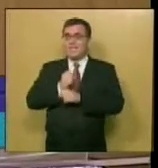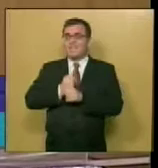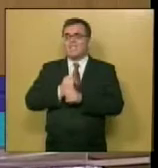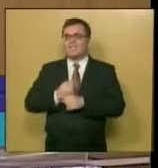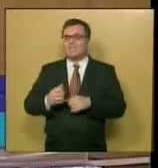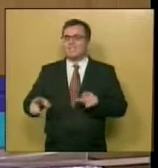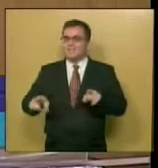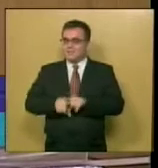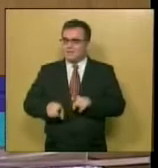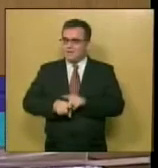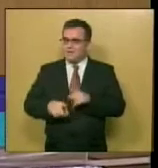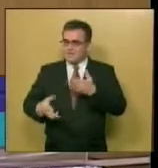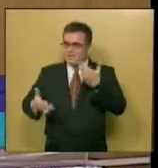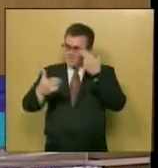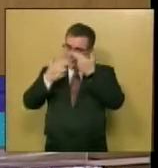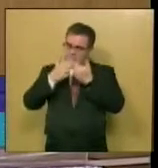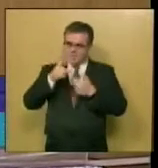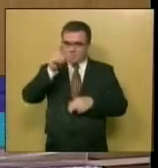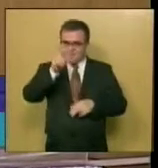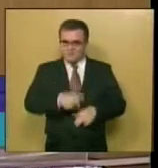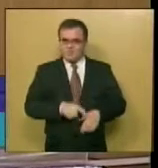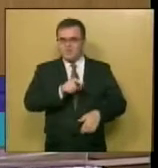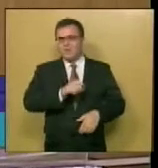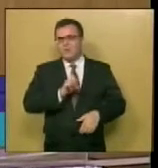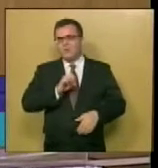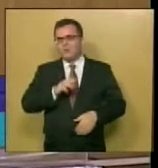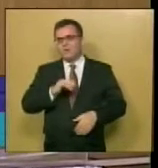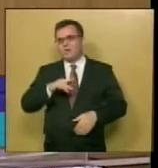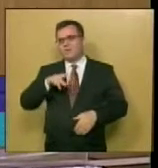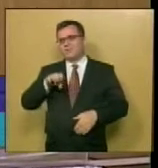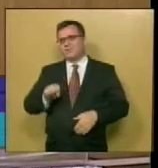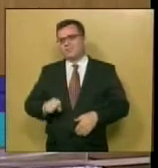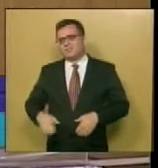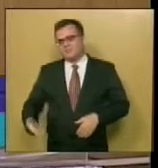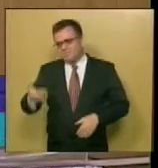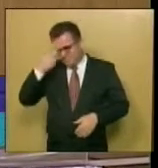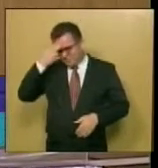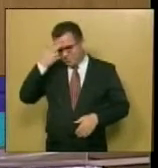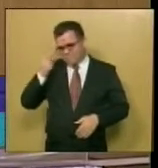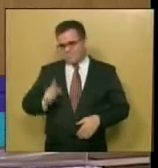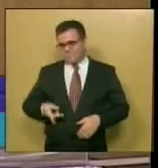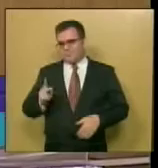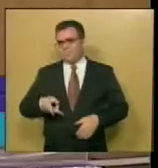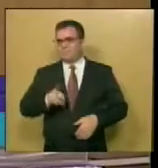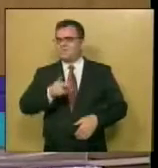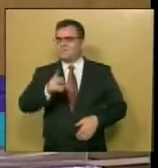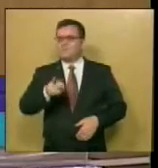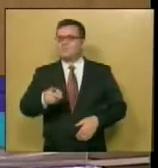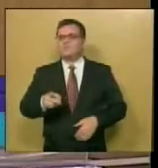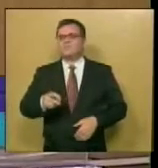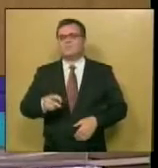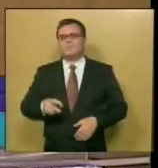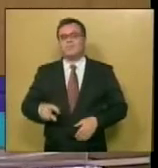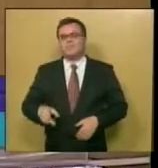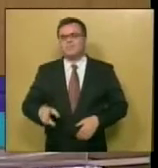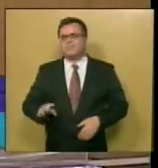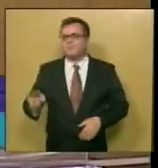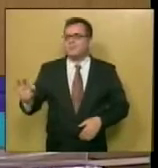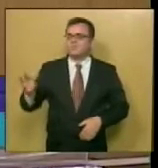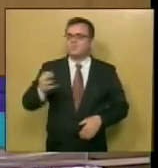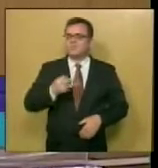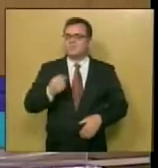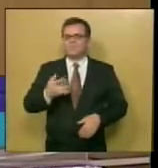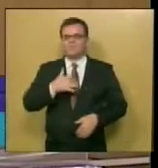grato reconhecimento de um ser humano ímpar, cuja memória está indelevelmente marcada na mente e